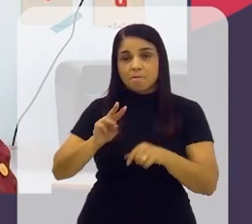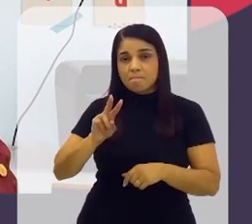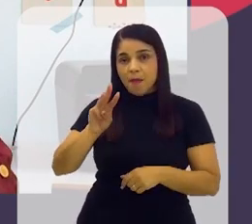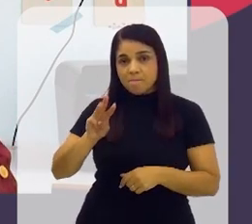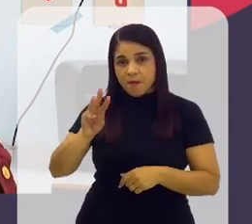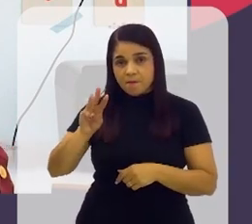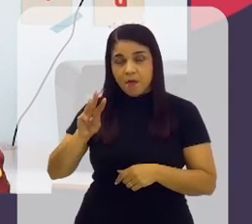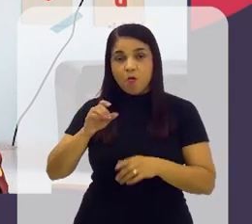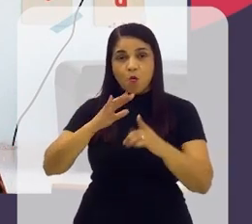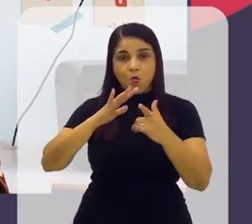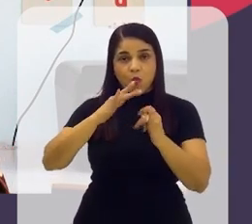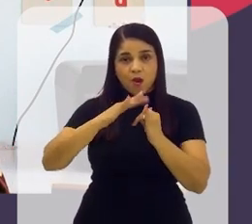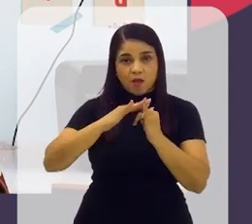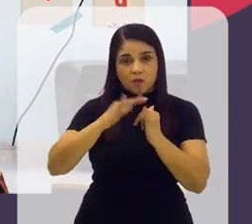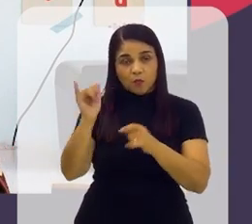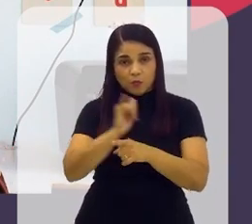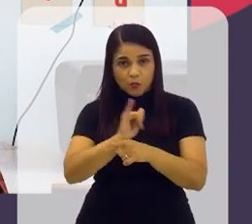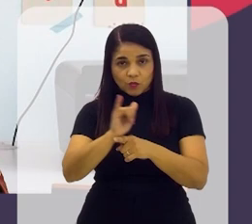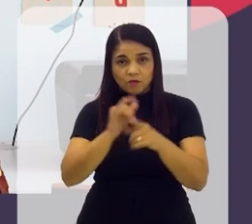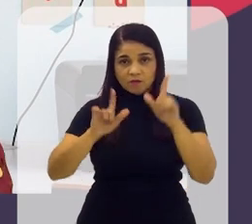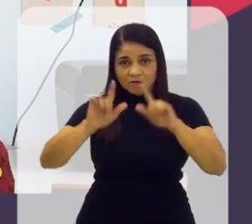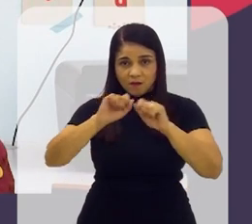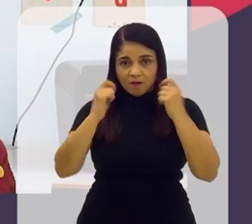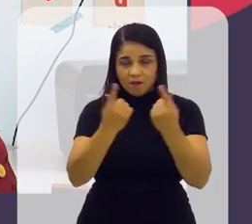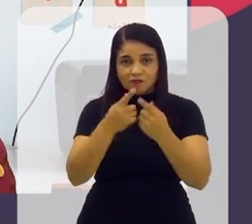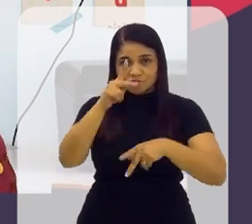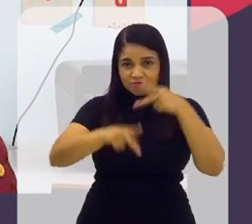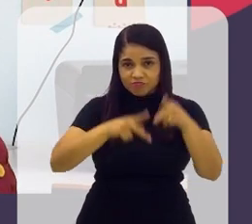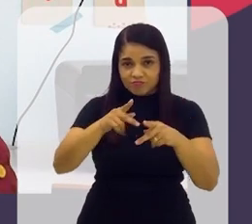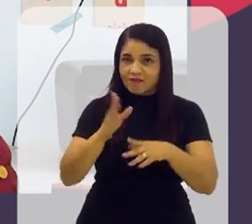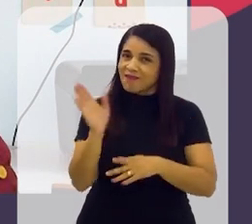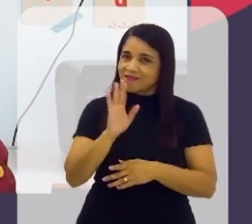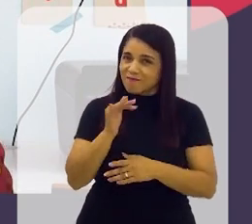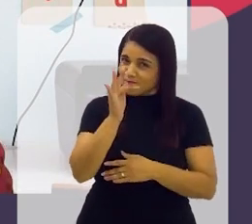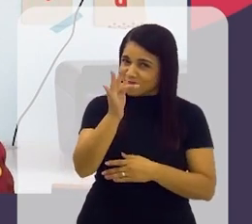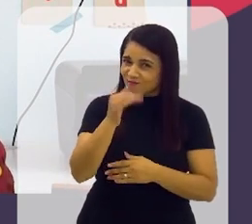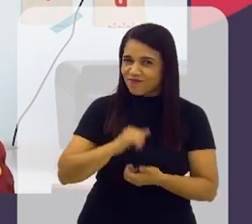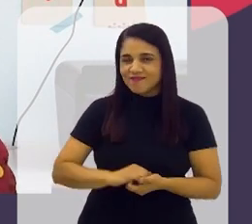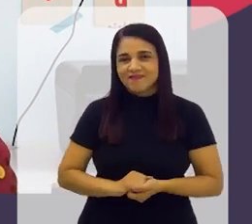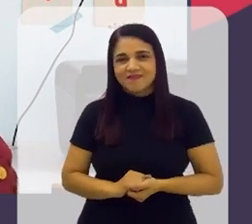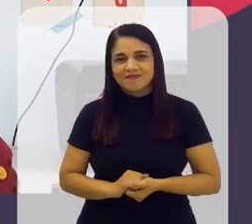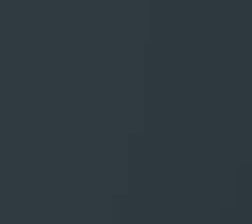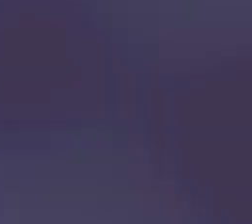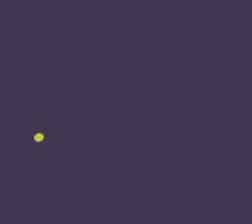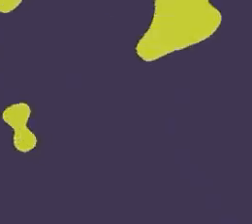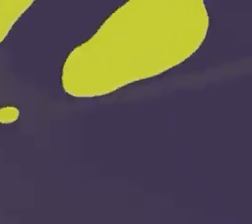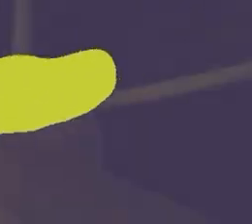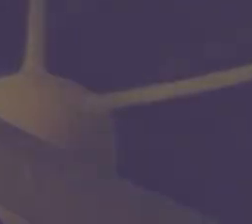acessar o nosso site ou então o nosso canal no YouTube, TV Alerj, canal do Povo. Até a próxima.